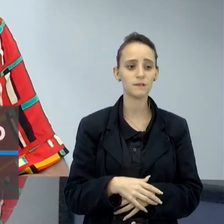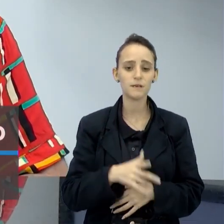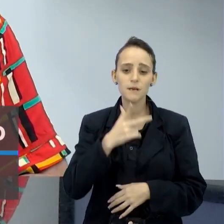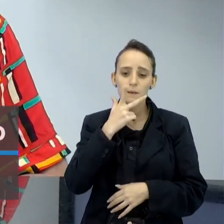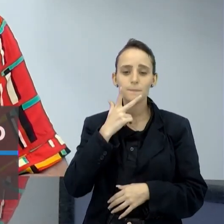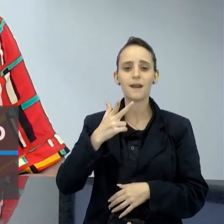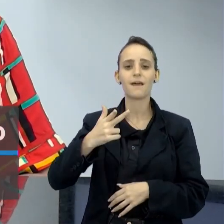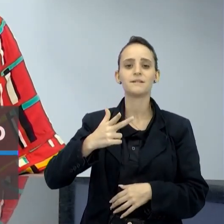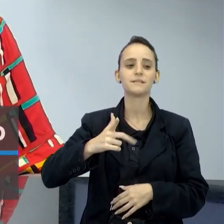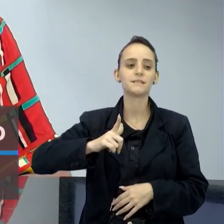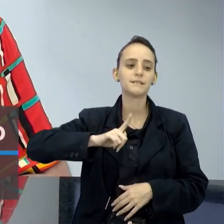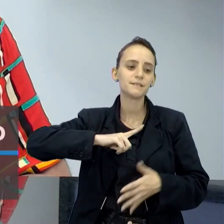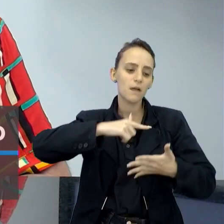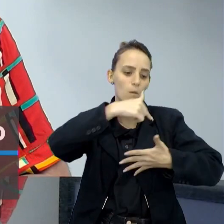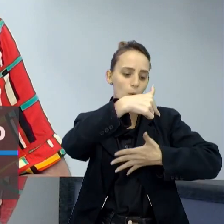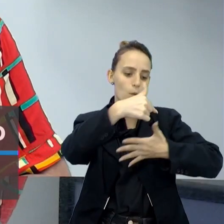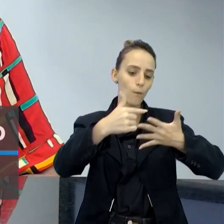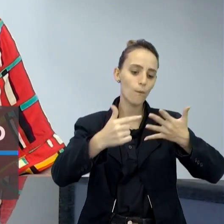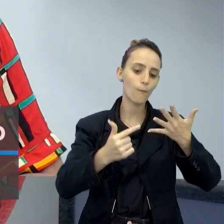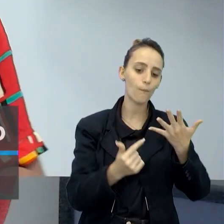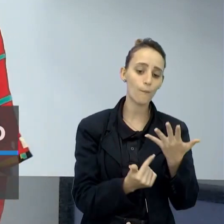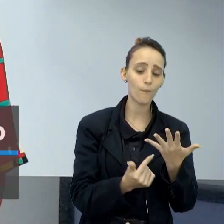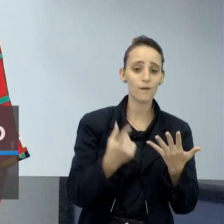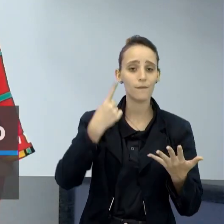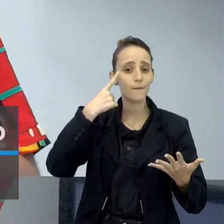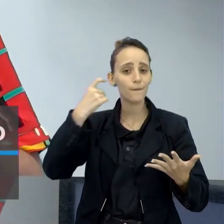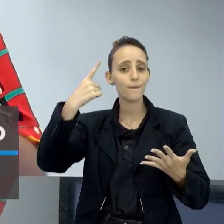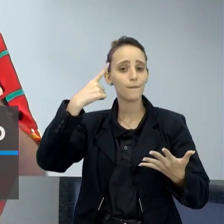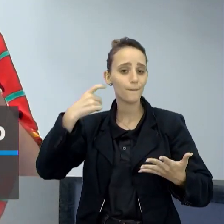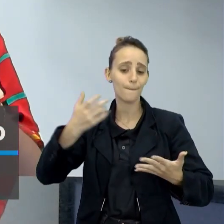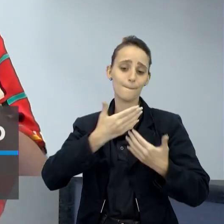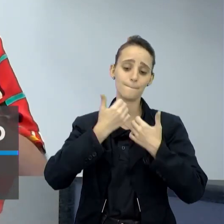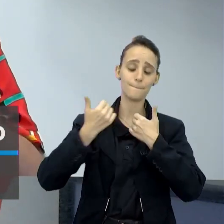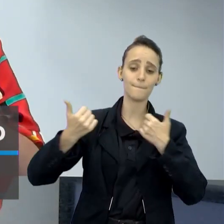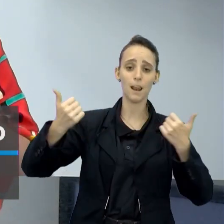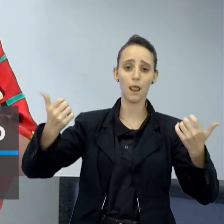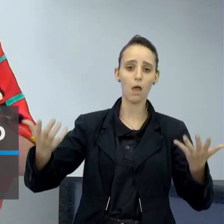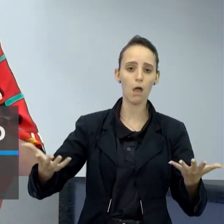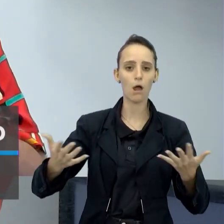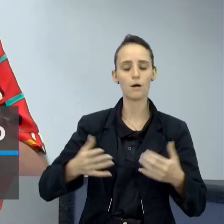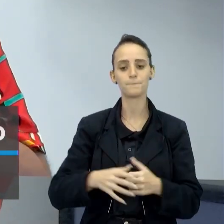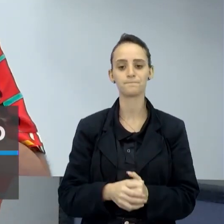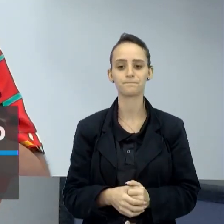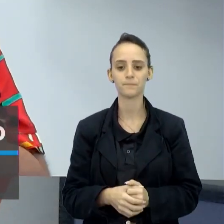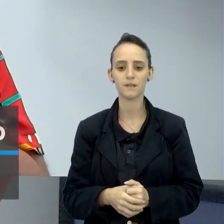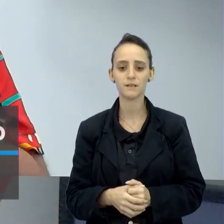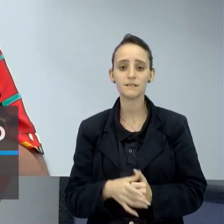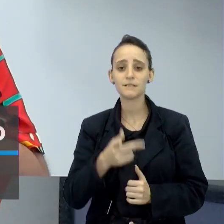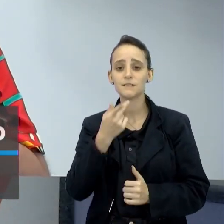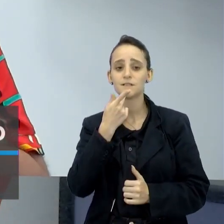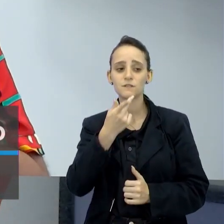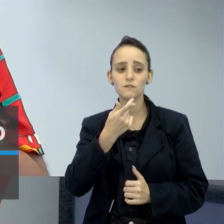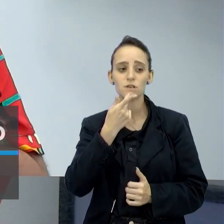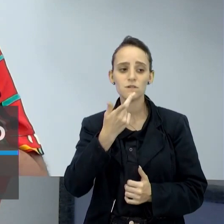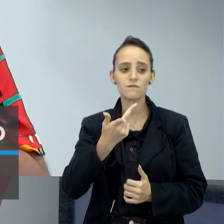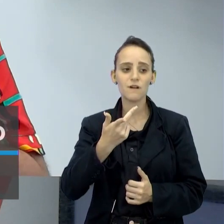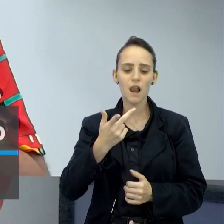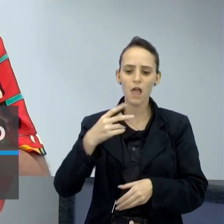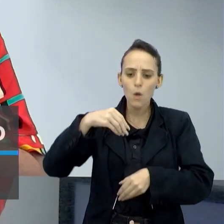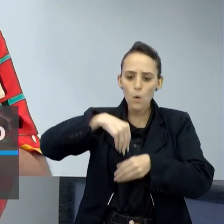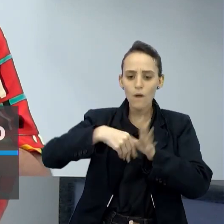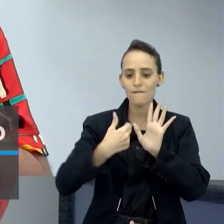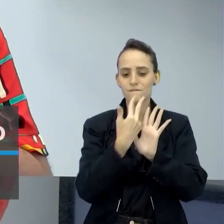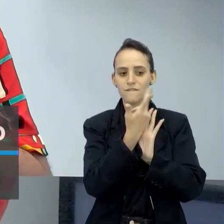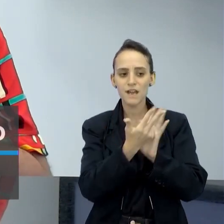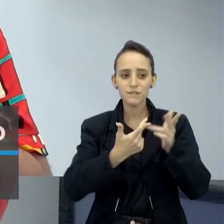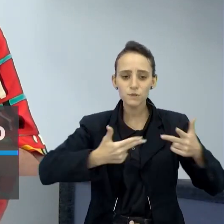leque dentro dos processos criativos muito mais rico. A gente fala sempre da subjetividade dentro da arte. Então a gente